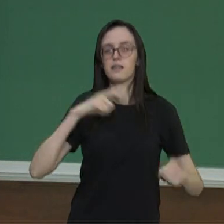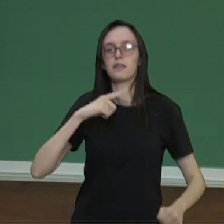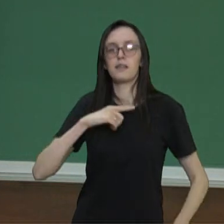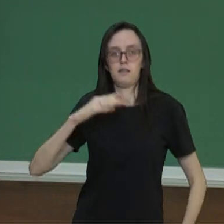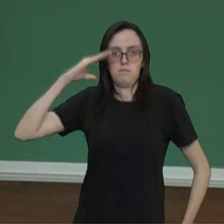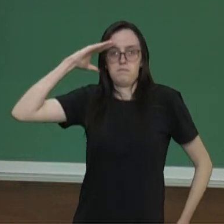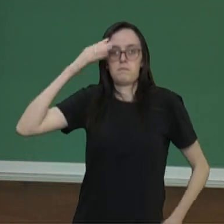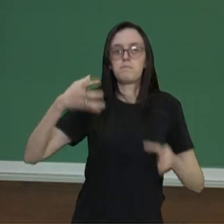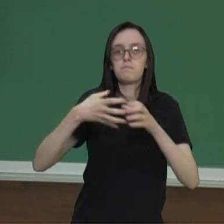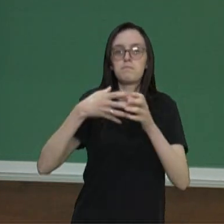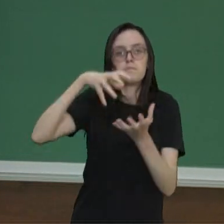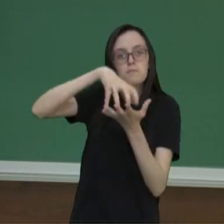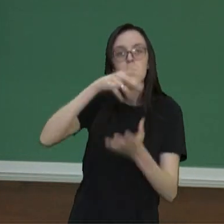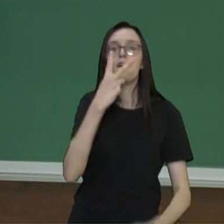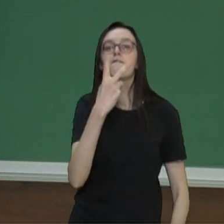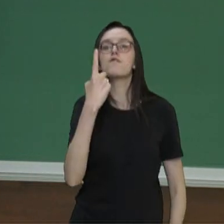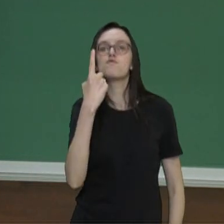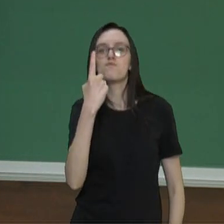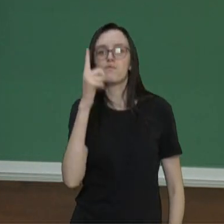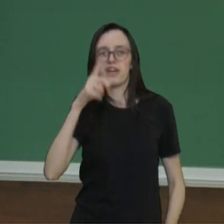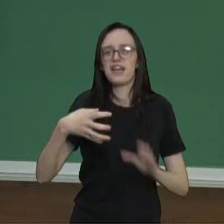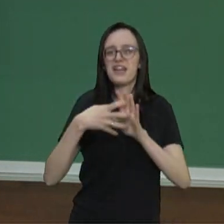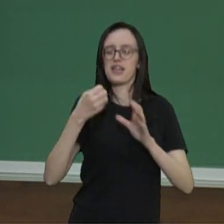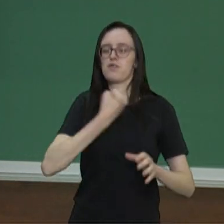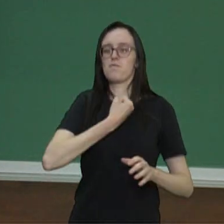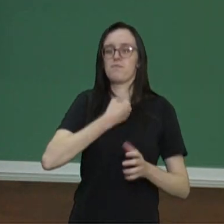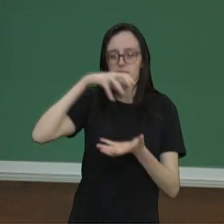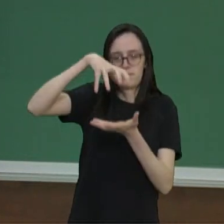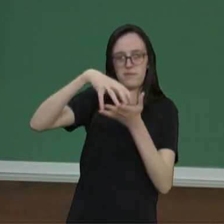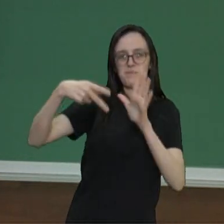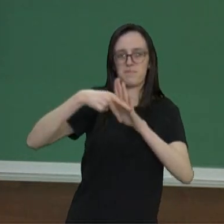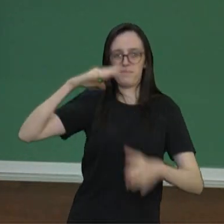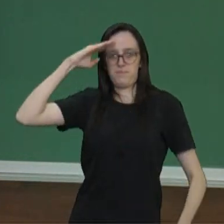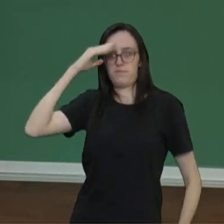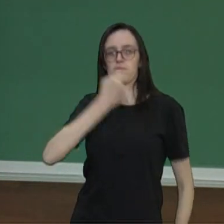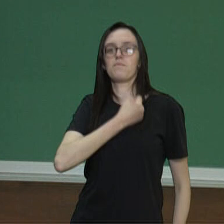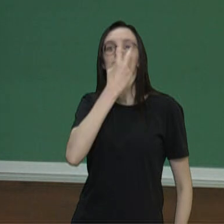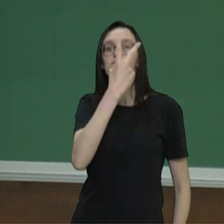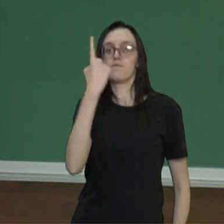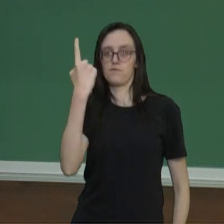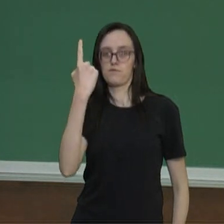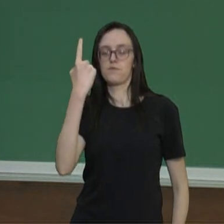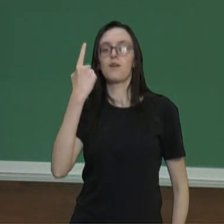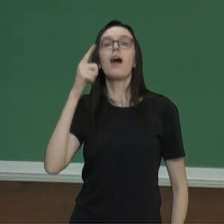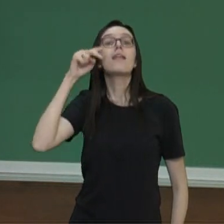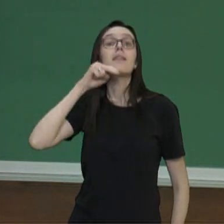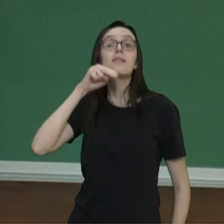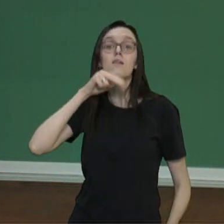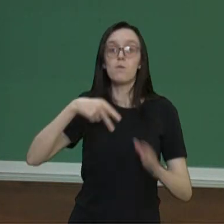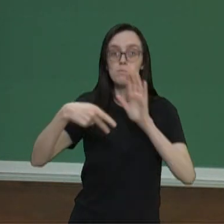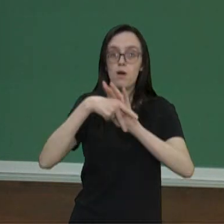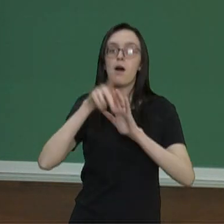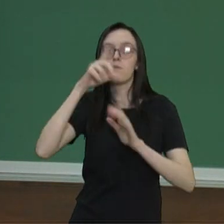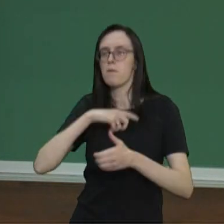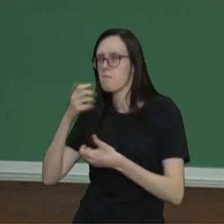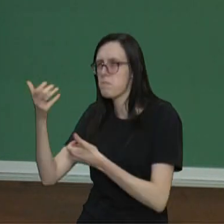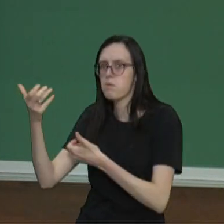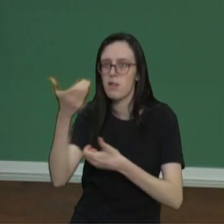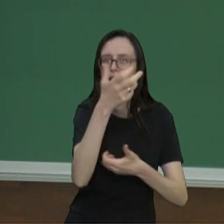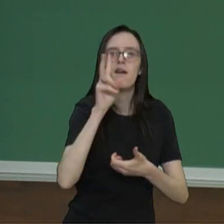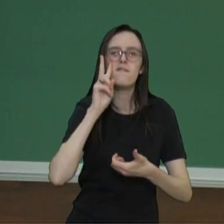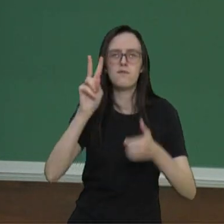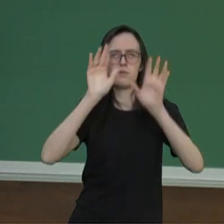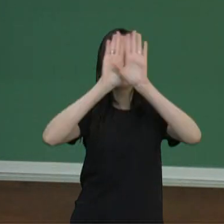21º Batalhão de Caçadores de Natal atacam, então, o regimento policial de Natal. E aí você tem essa